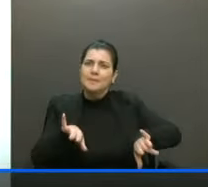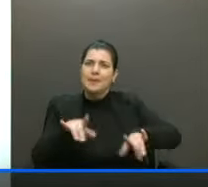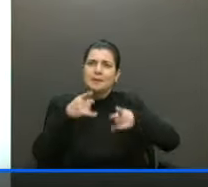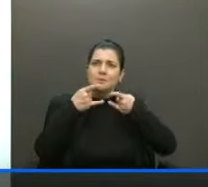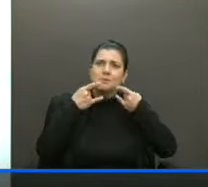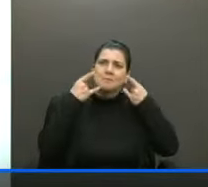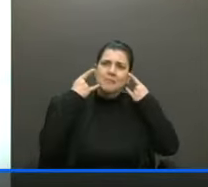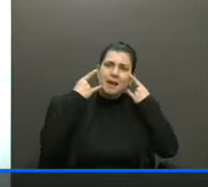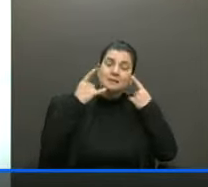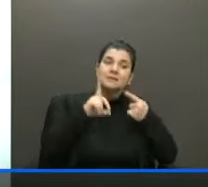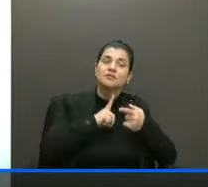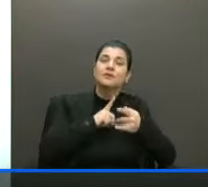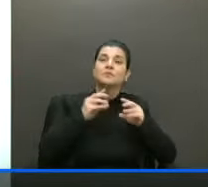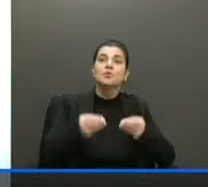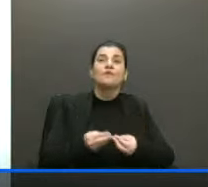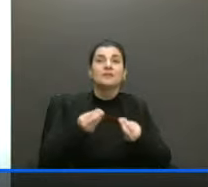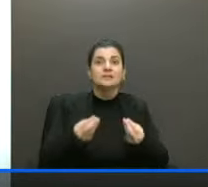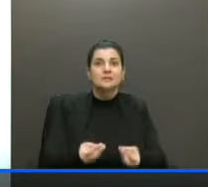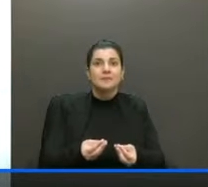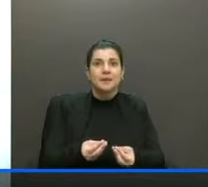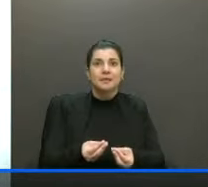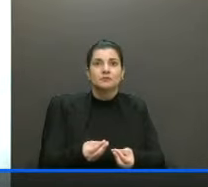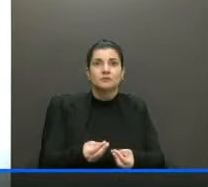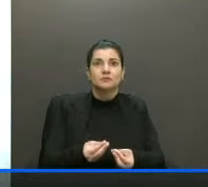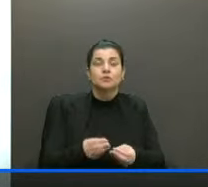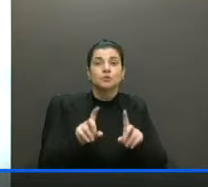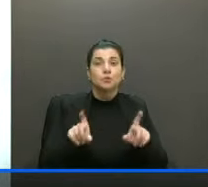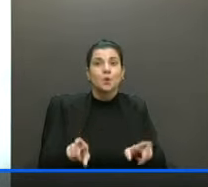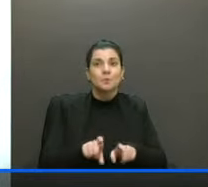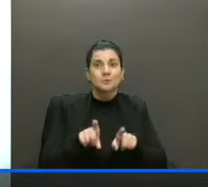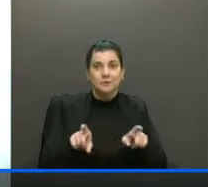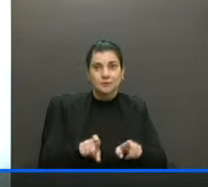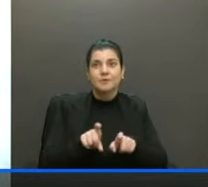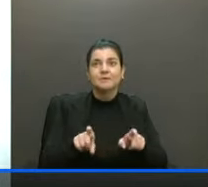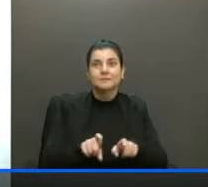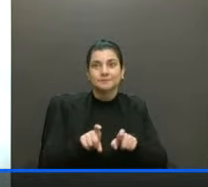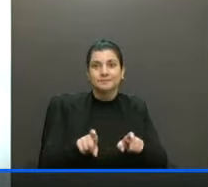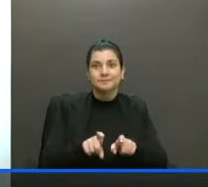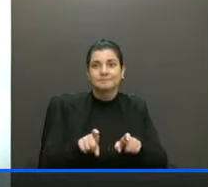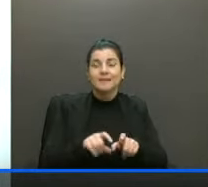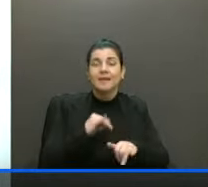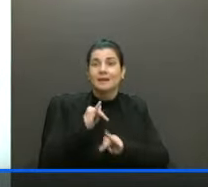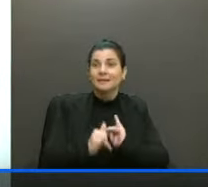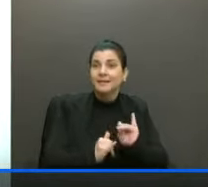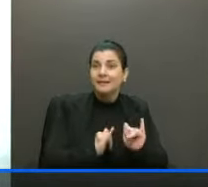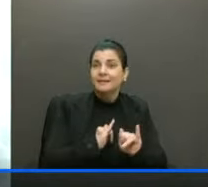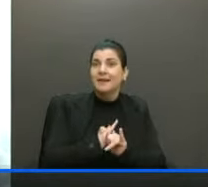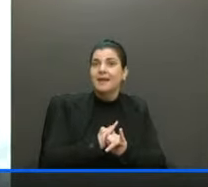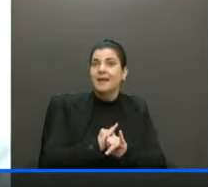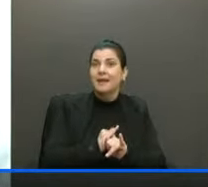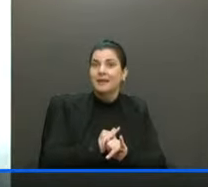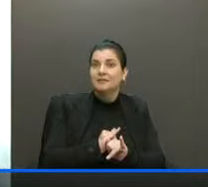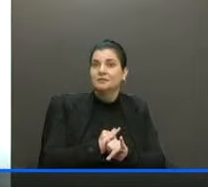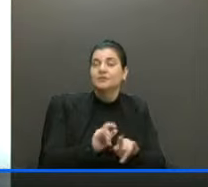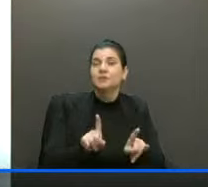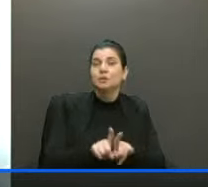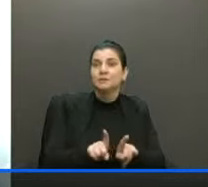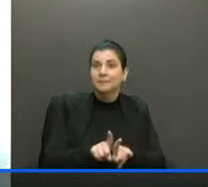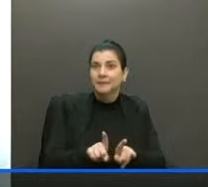o oferecimento, né, tanto do computador, né, de computador, de internet, assim